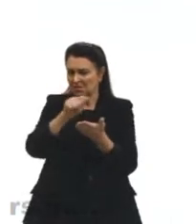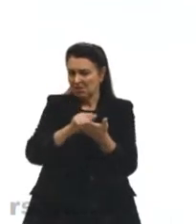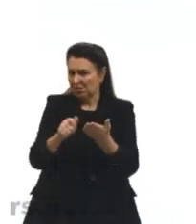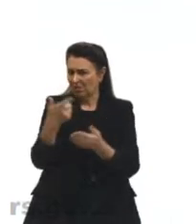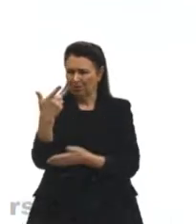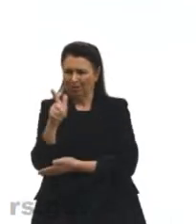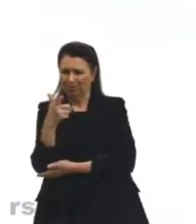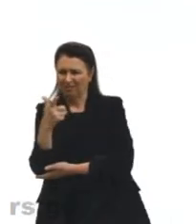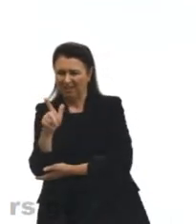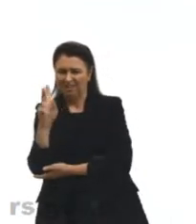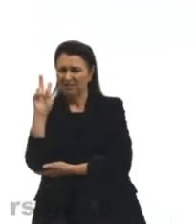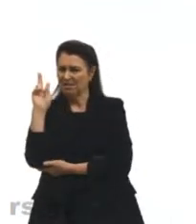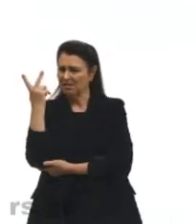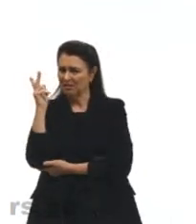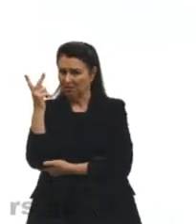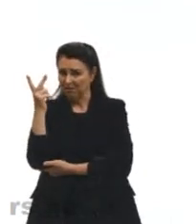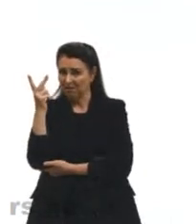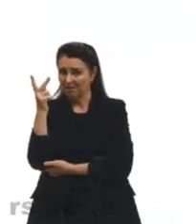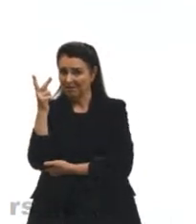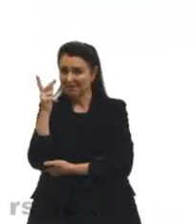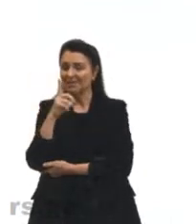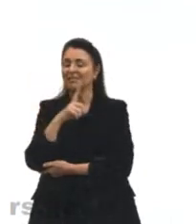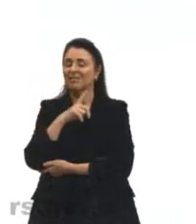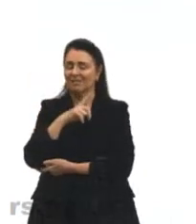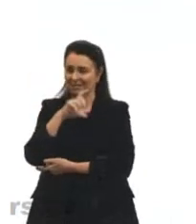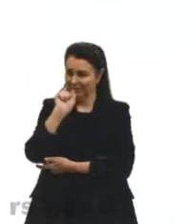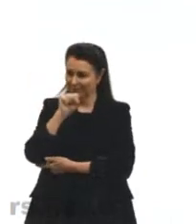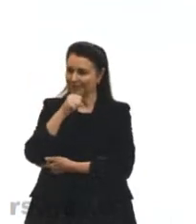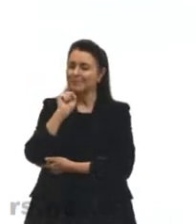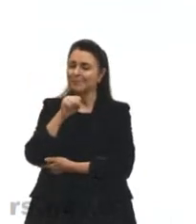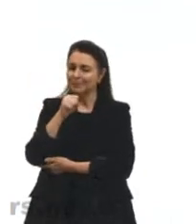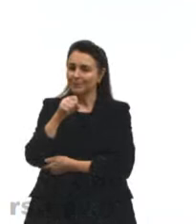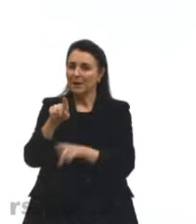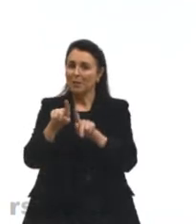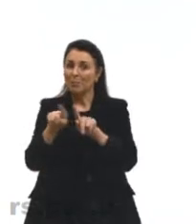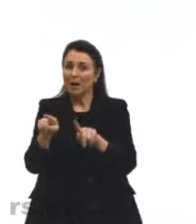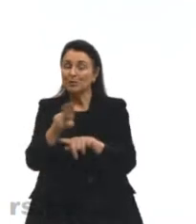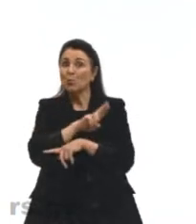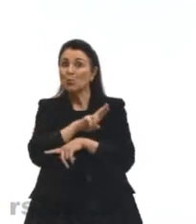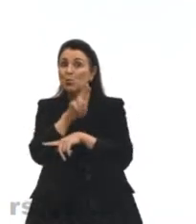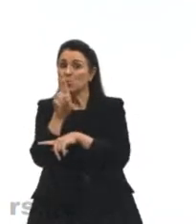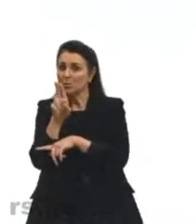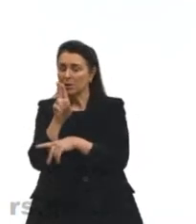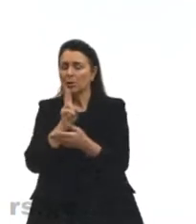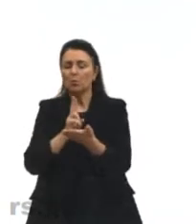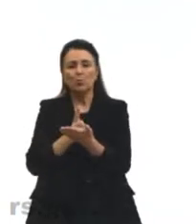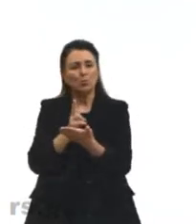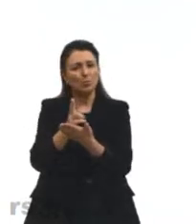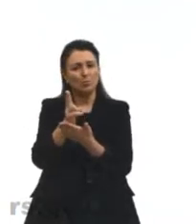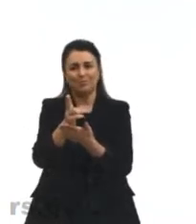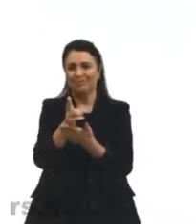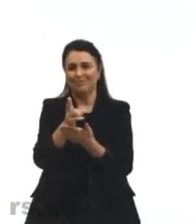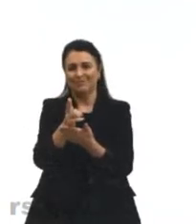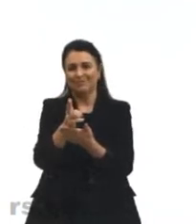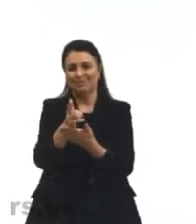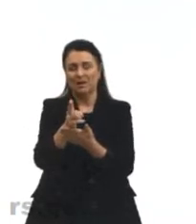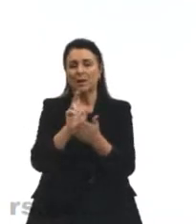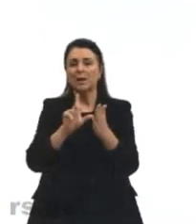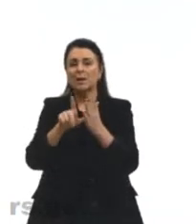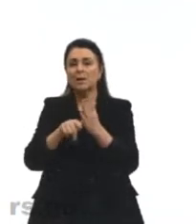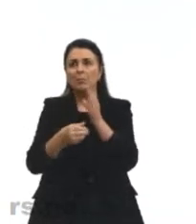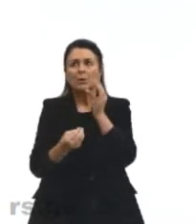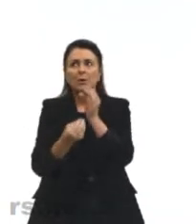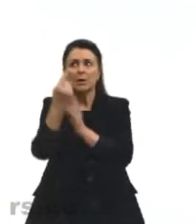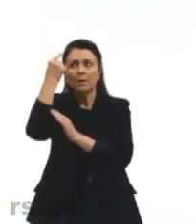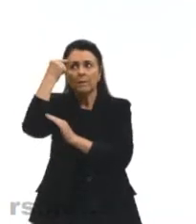nenhum história né hoje a gente sabe que eles têm história assim mas essa denominação continua e depois da invenção da escrita